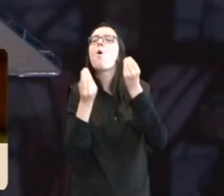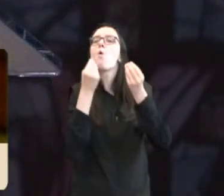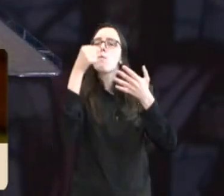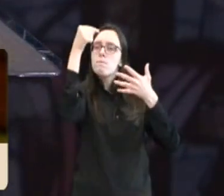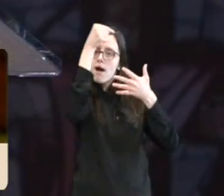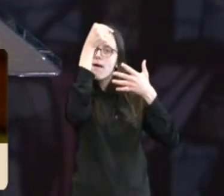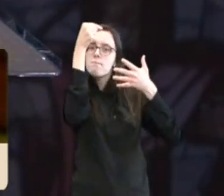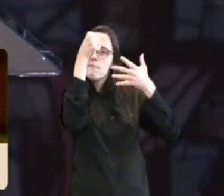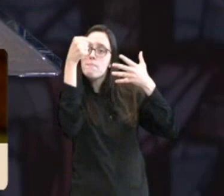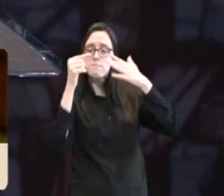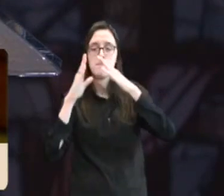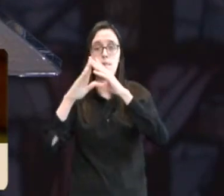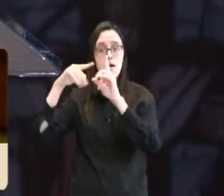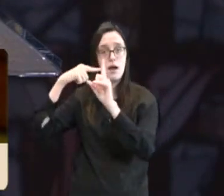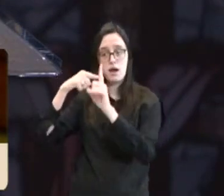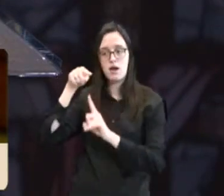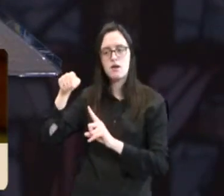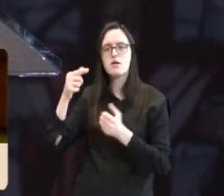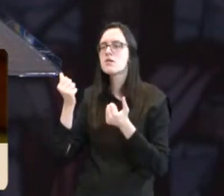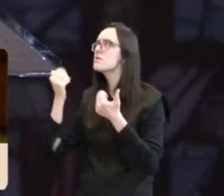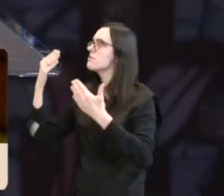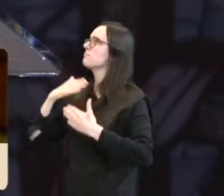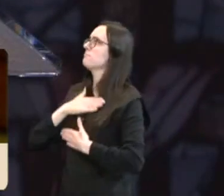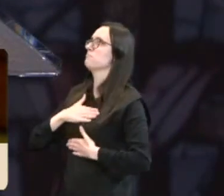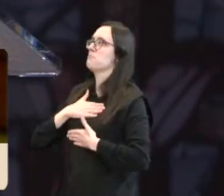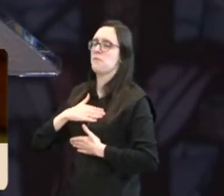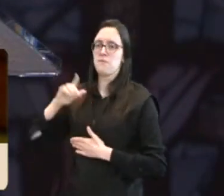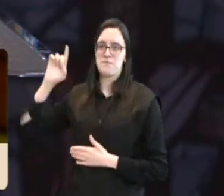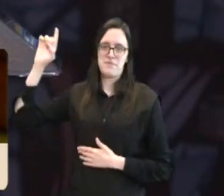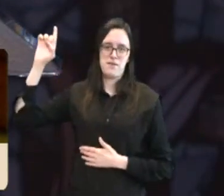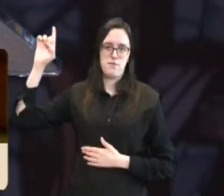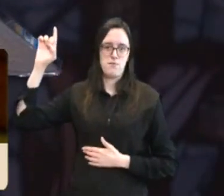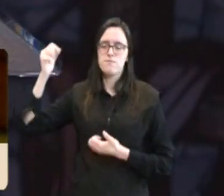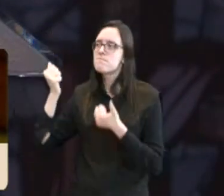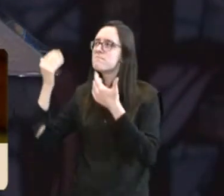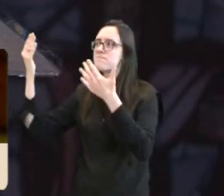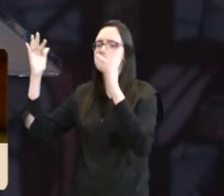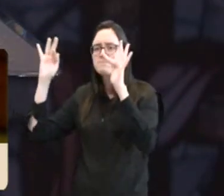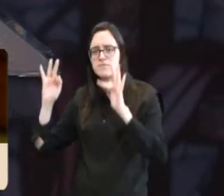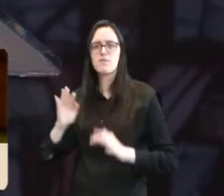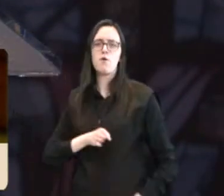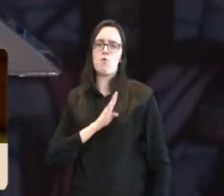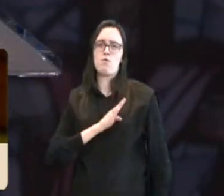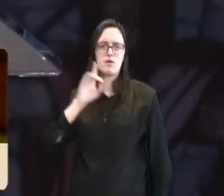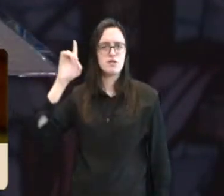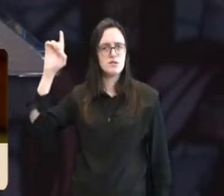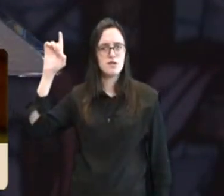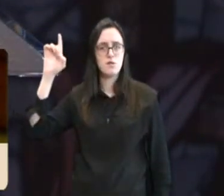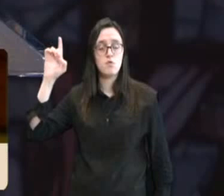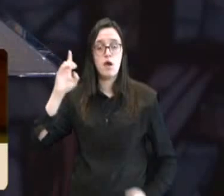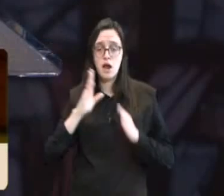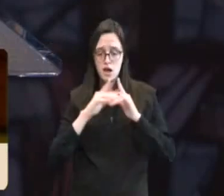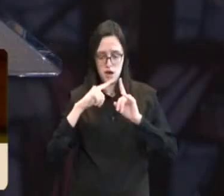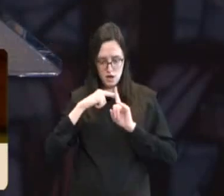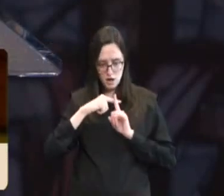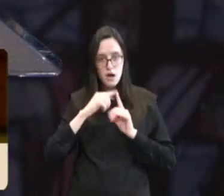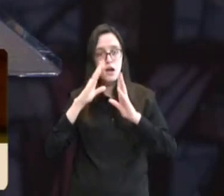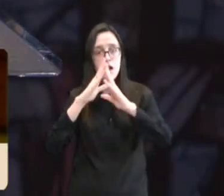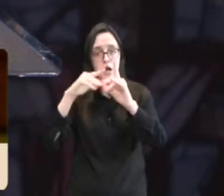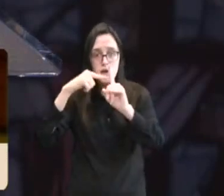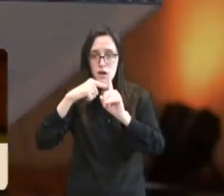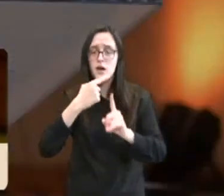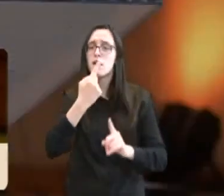características de uma igreja que agrada ao coração de Deus. Uma igreja que eu preciso ser, que você precisa